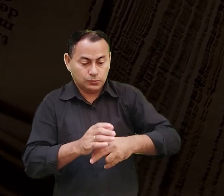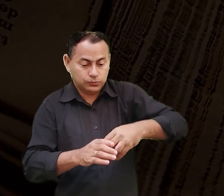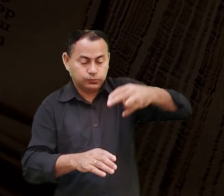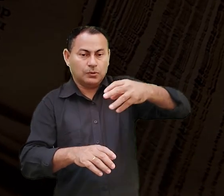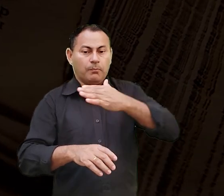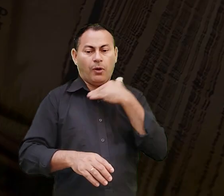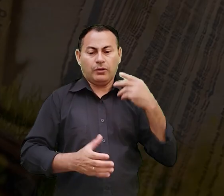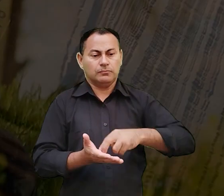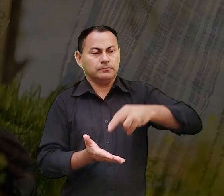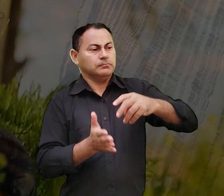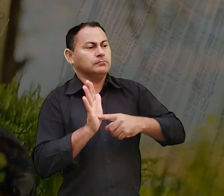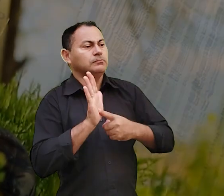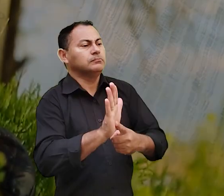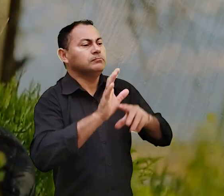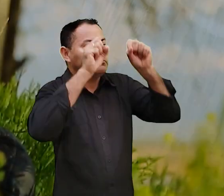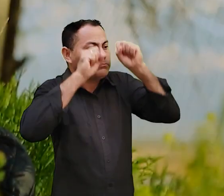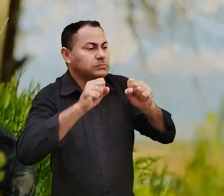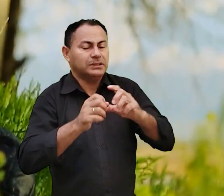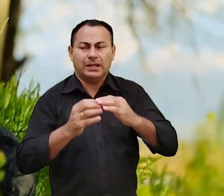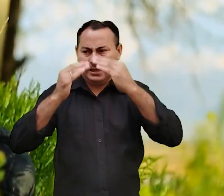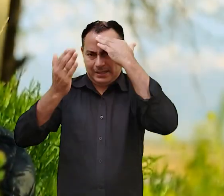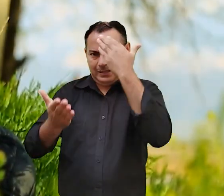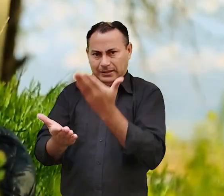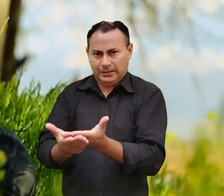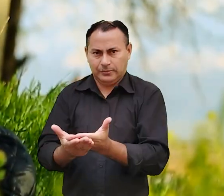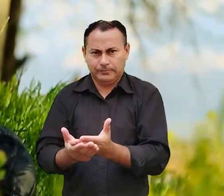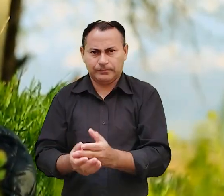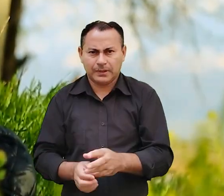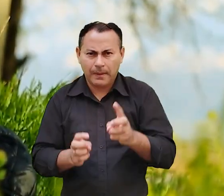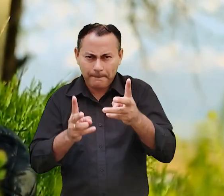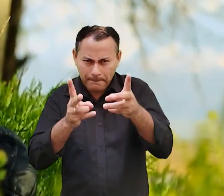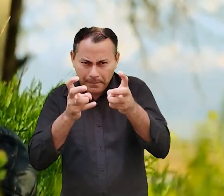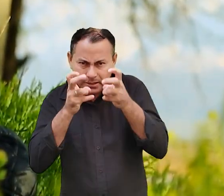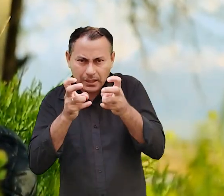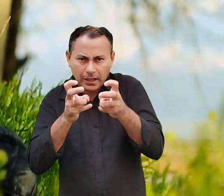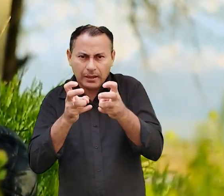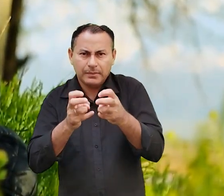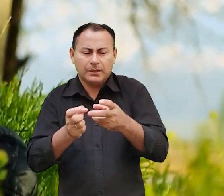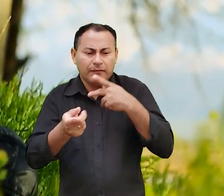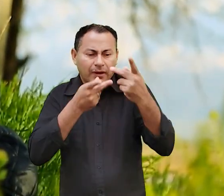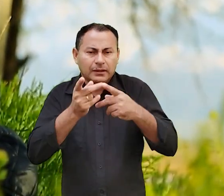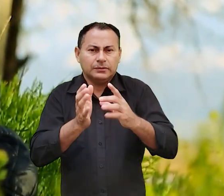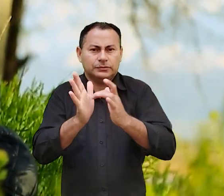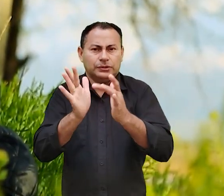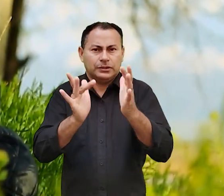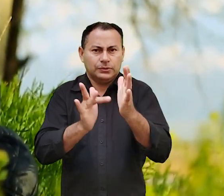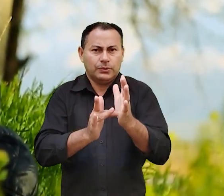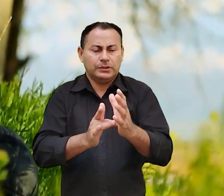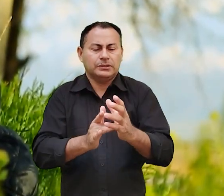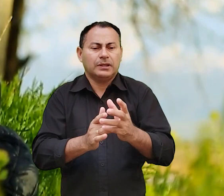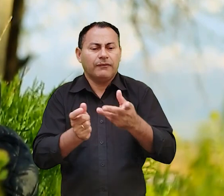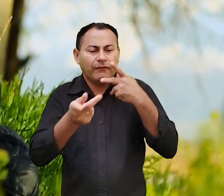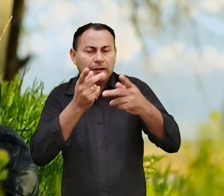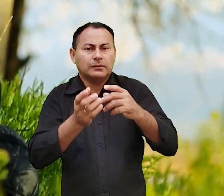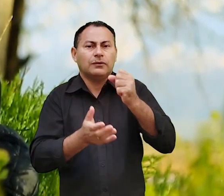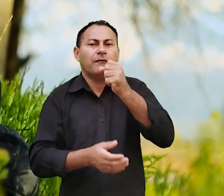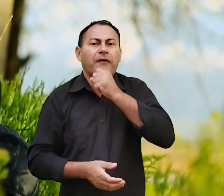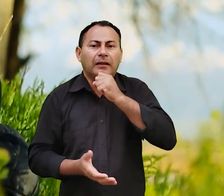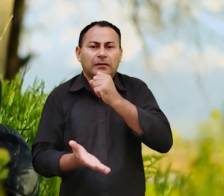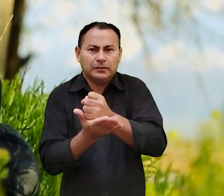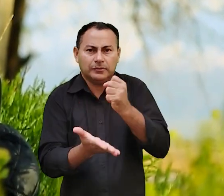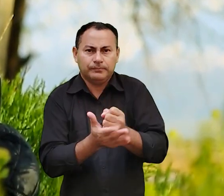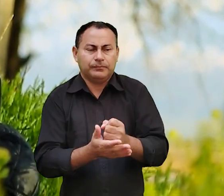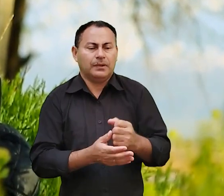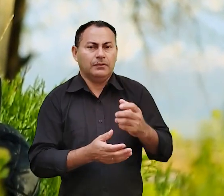os mortos." Você percebe? Com essa citação que Jesus fez do Velho Testamento, este texto nos mostra que